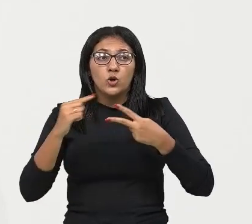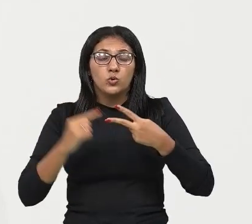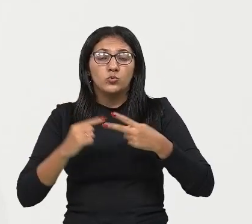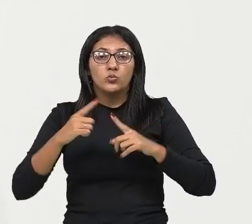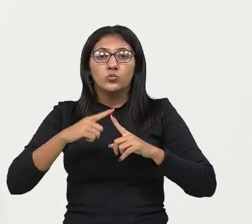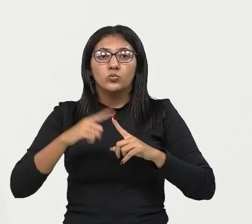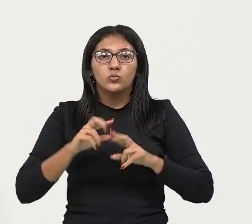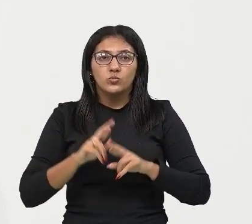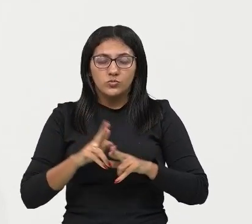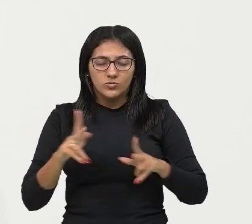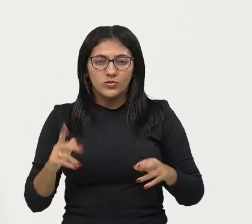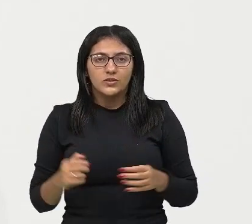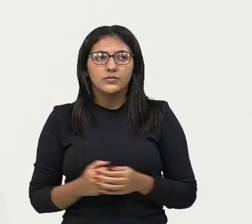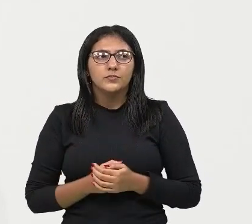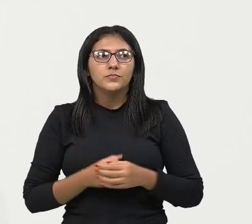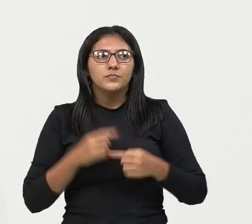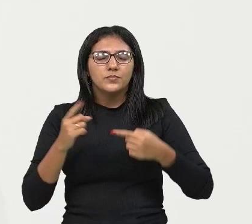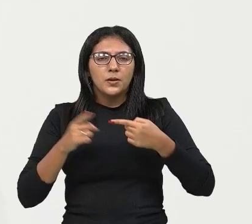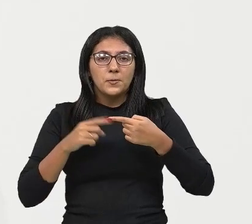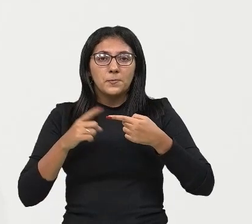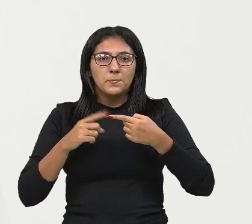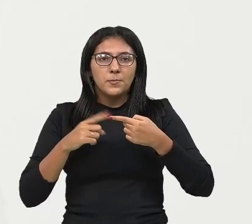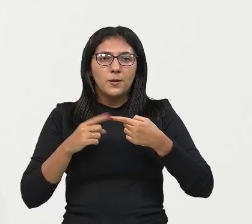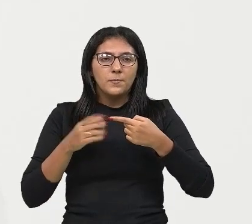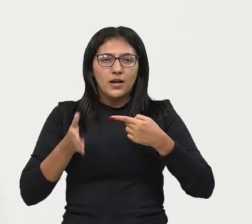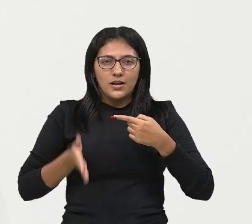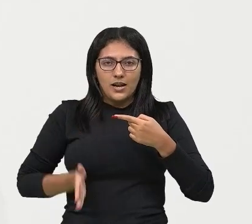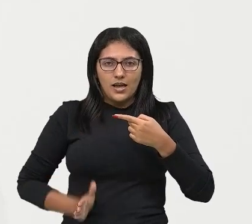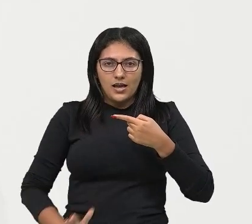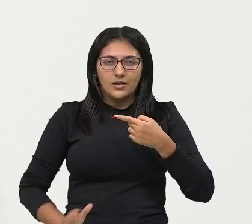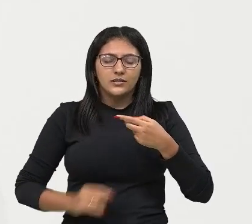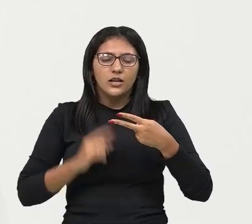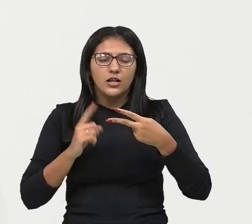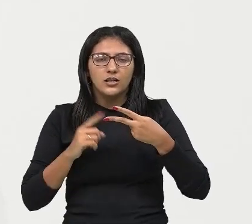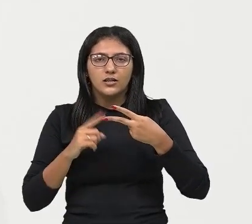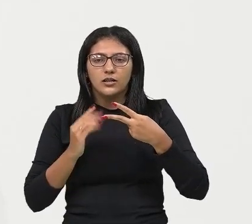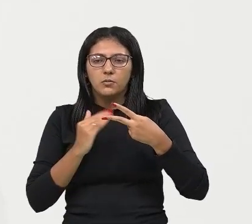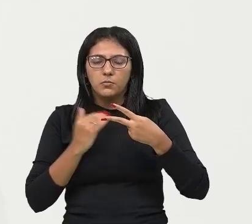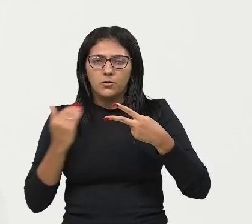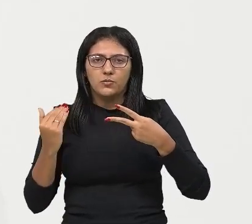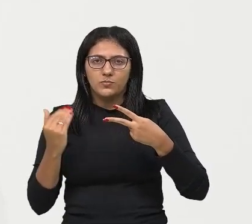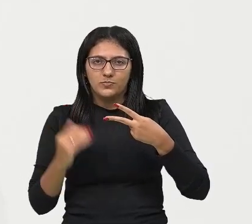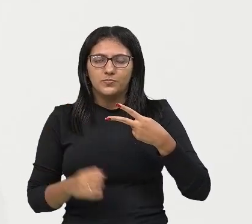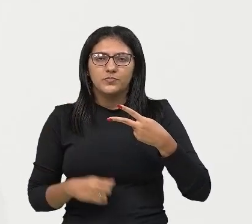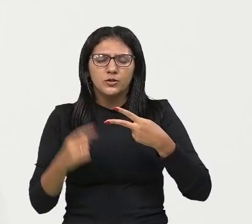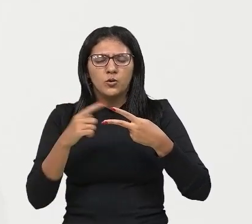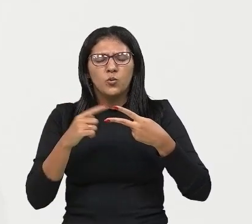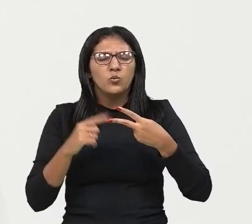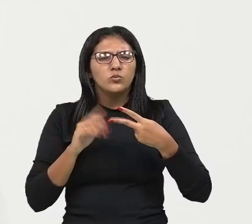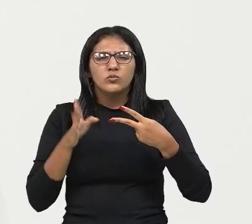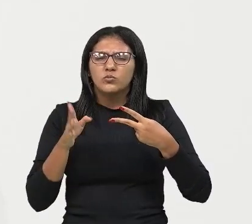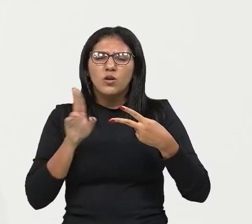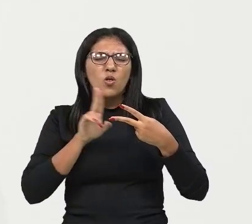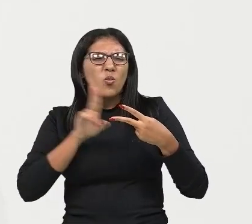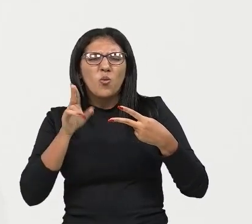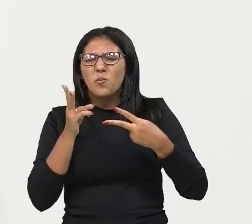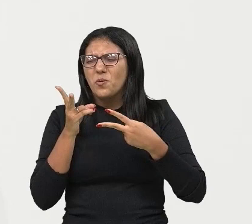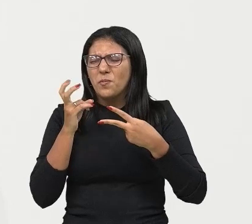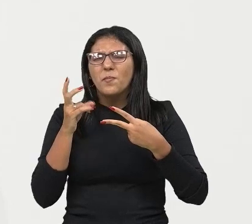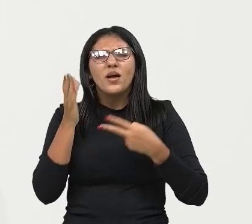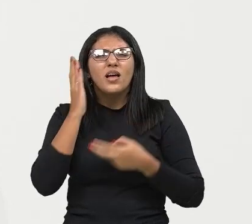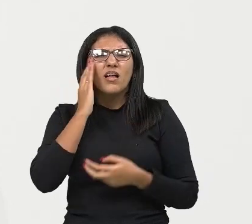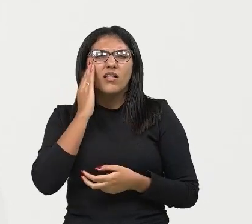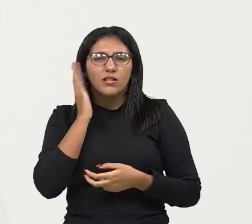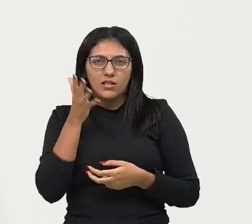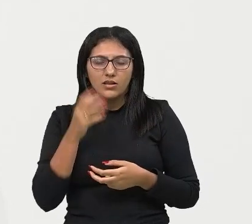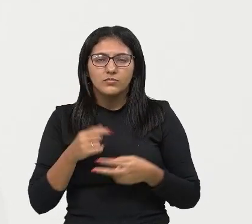tá? Teremos aqui a taxa de natalidade e a taxa de mortalidade. O nome já está falando pra gente.